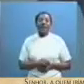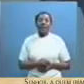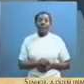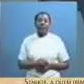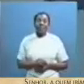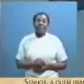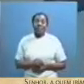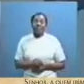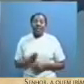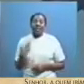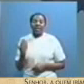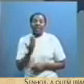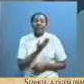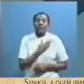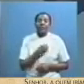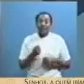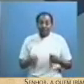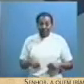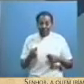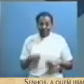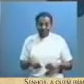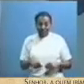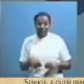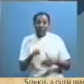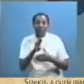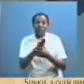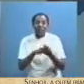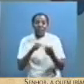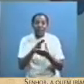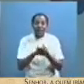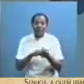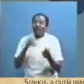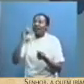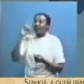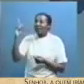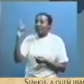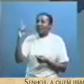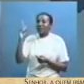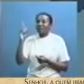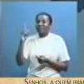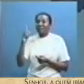do mundo nesse corpo que você está sujando com o pecado, não tem roupa que fica bonita.